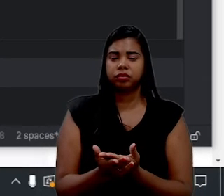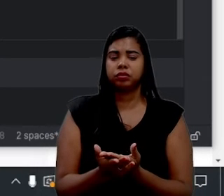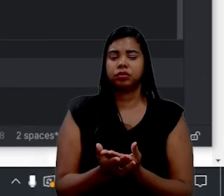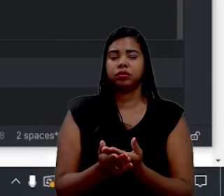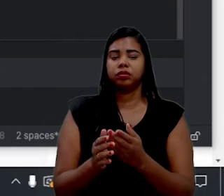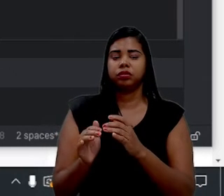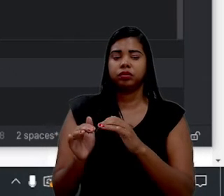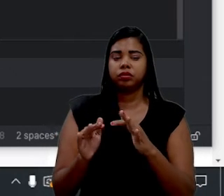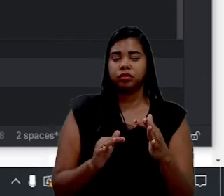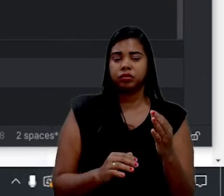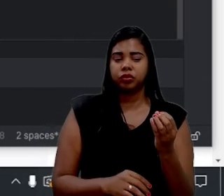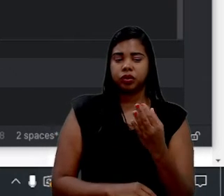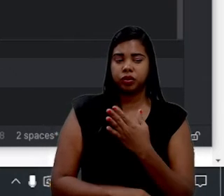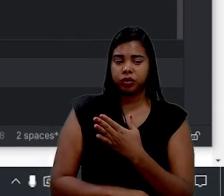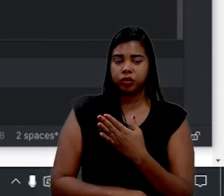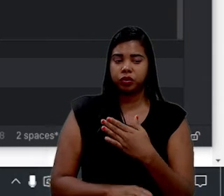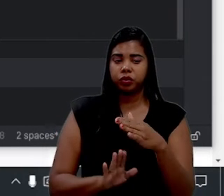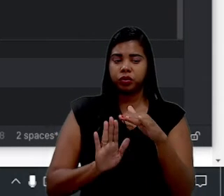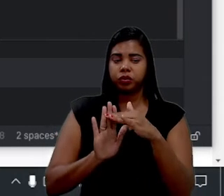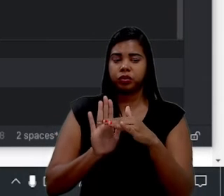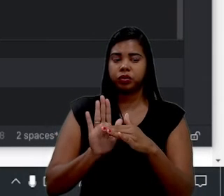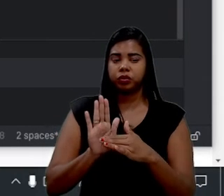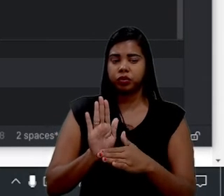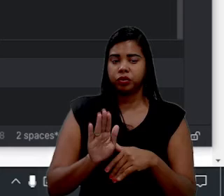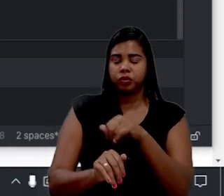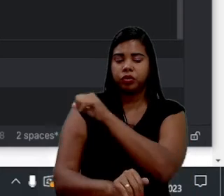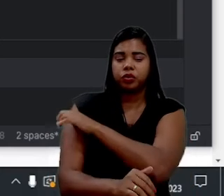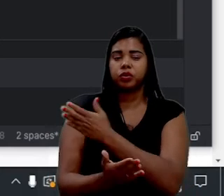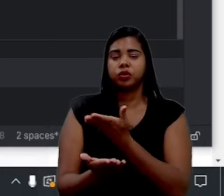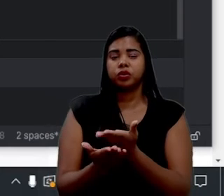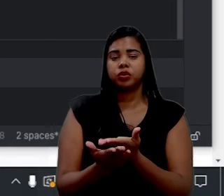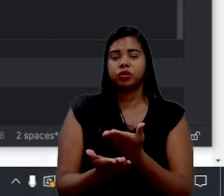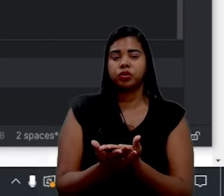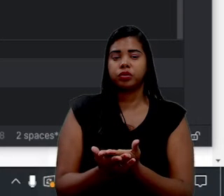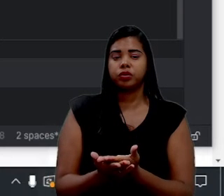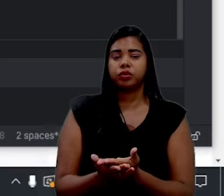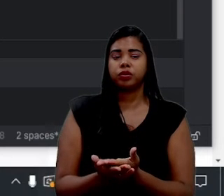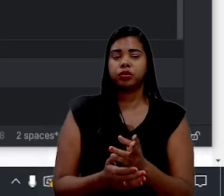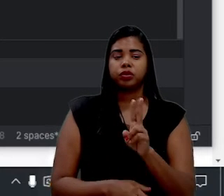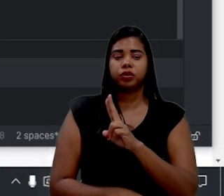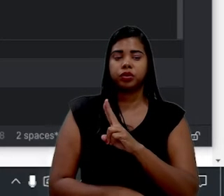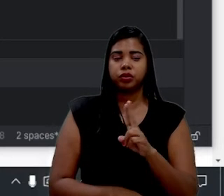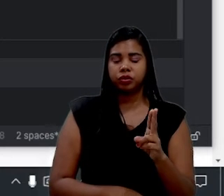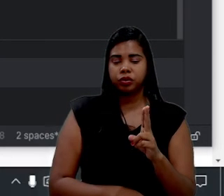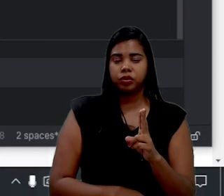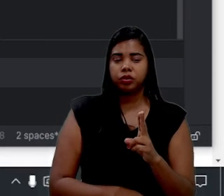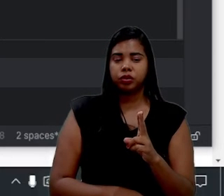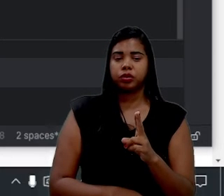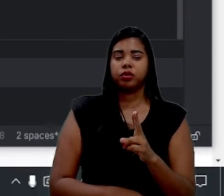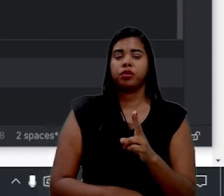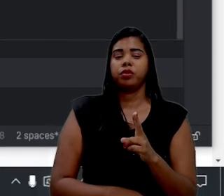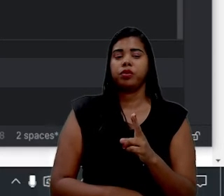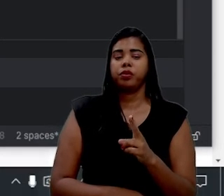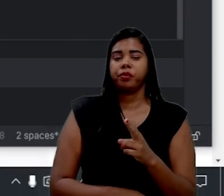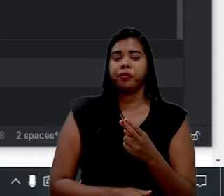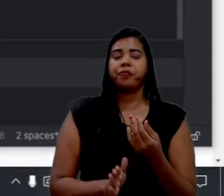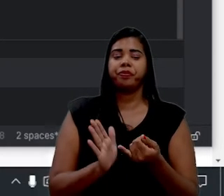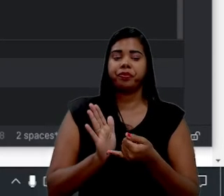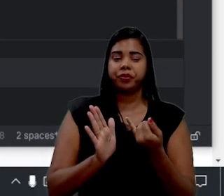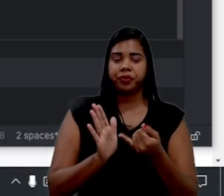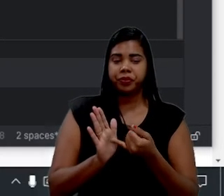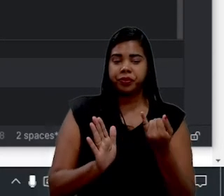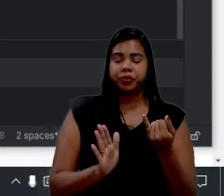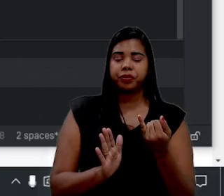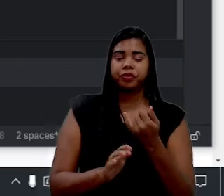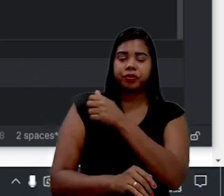formulário, onde a gente faz os cadastros, né, dos estudantes, tá, com nome, matrícula, né, idade do estudante. Então essa